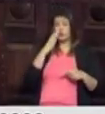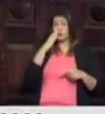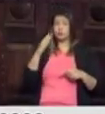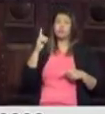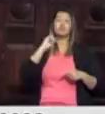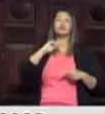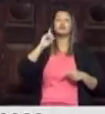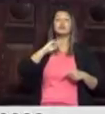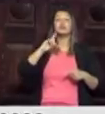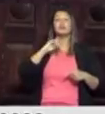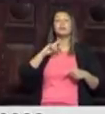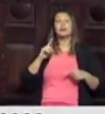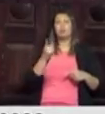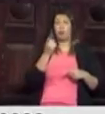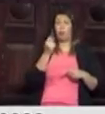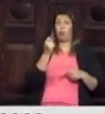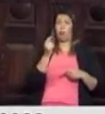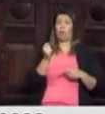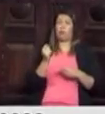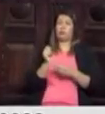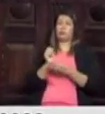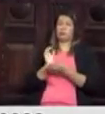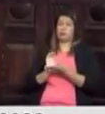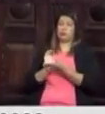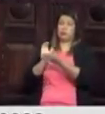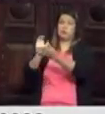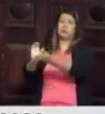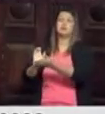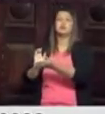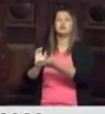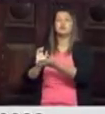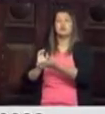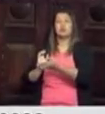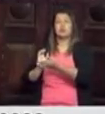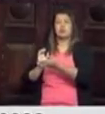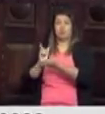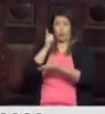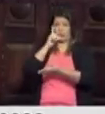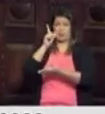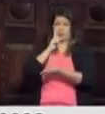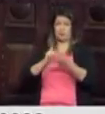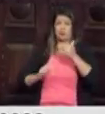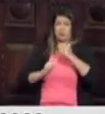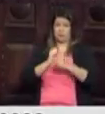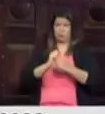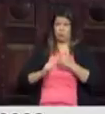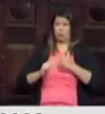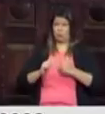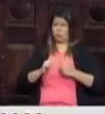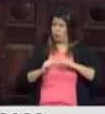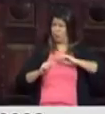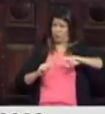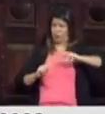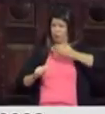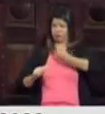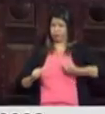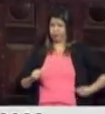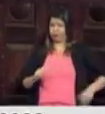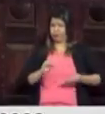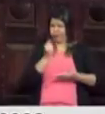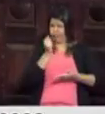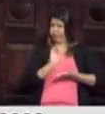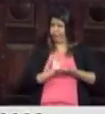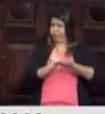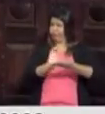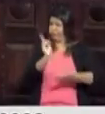recursos para colocar o nosso principal estado em condições de jogo. Não foi o governo do estado, não foi o